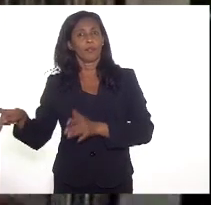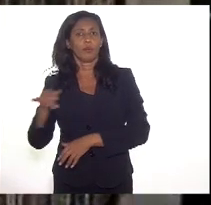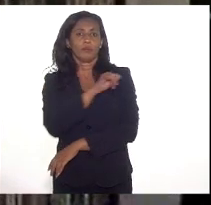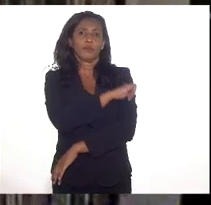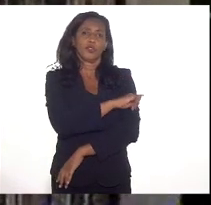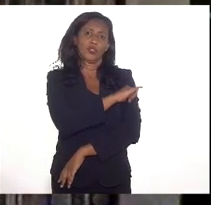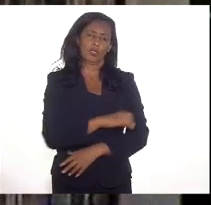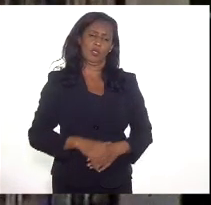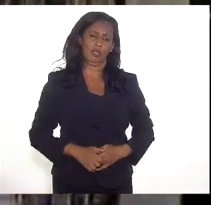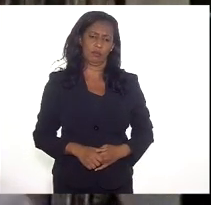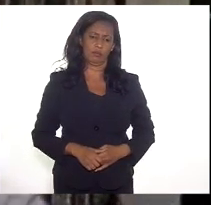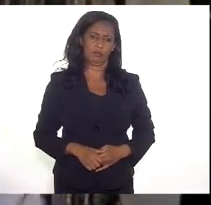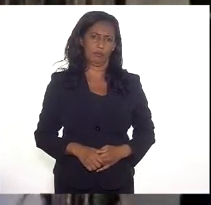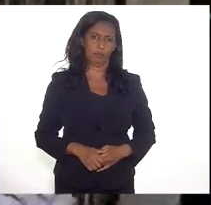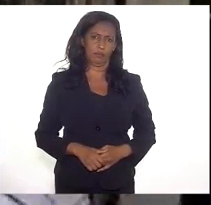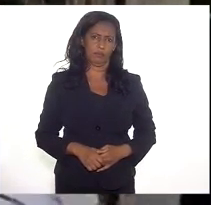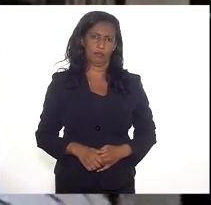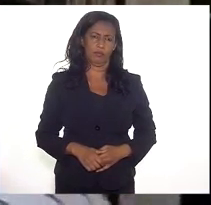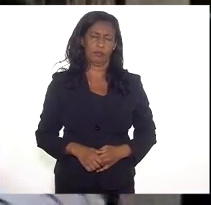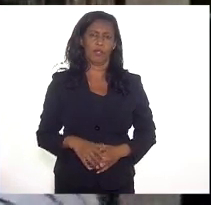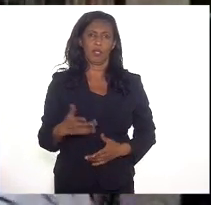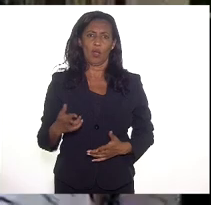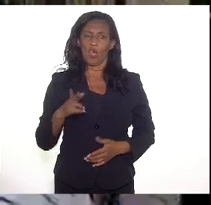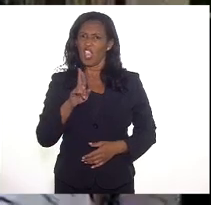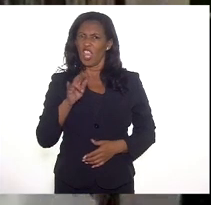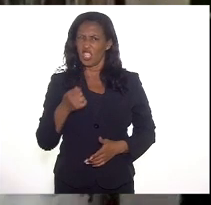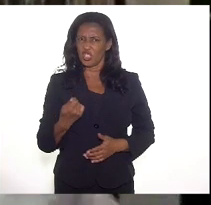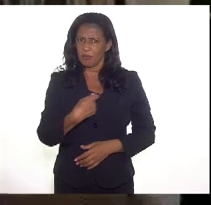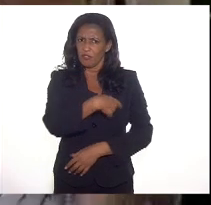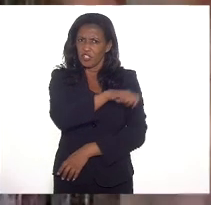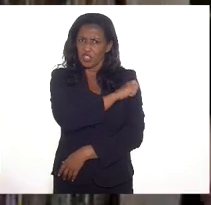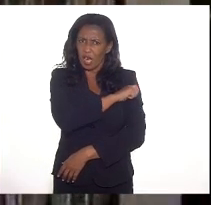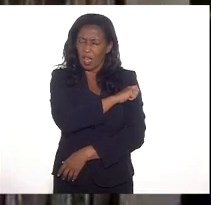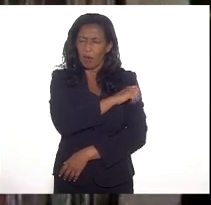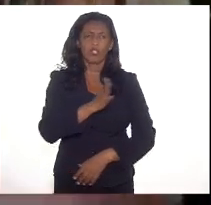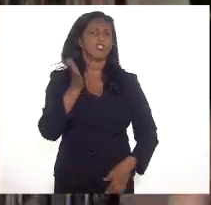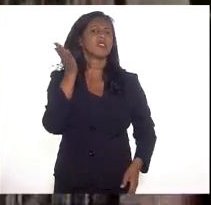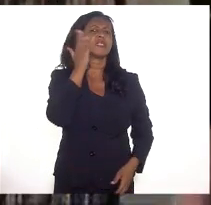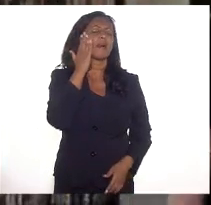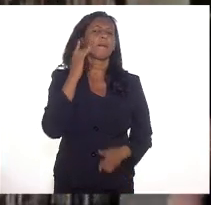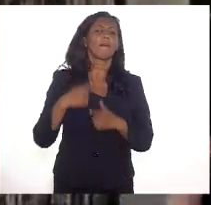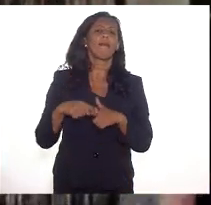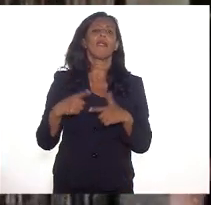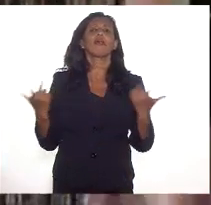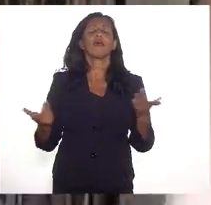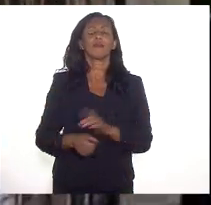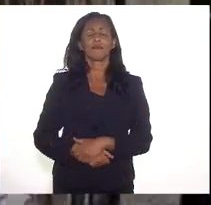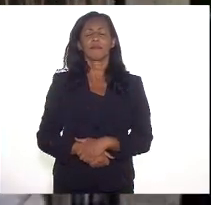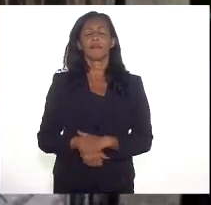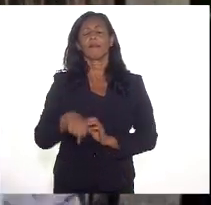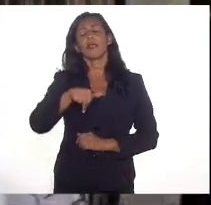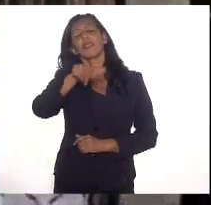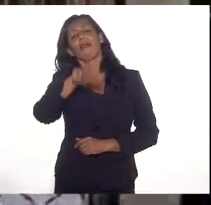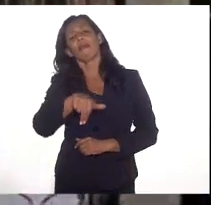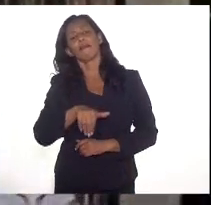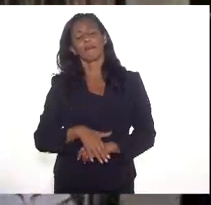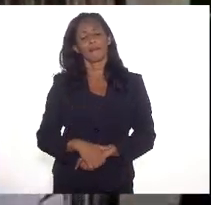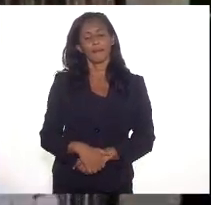Rio de Janeiro, aliás, esse negócio de regime de recuperação fiscal, a gente tem que saber para quê, para quem,